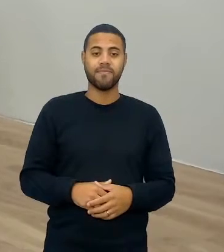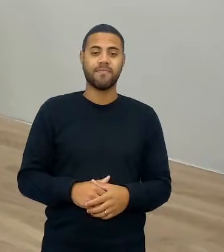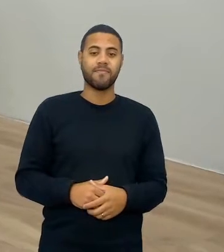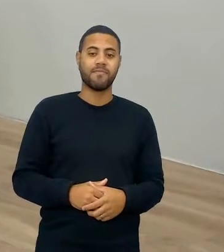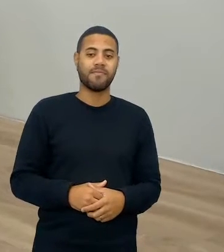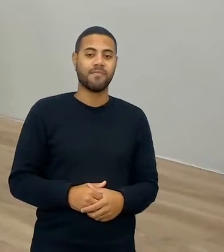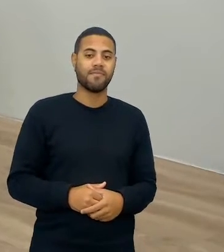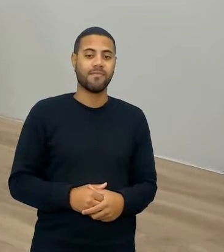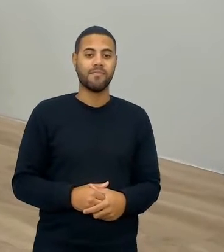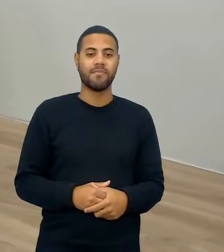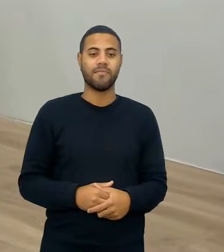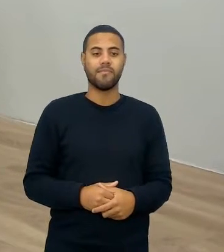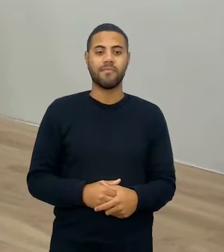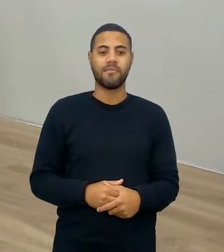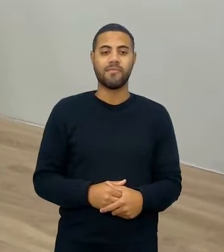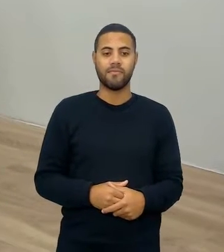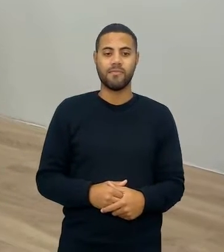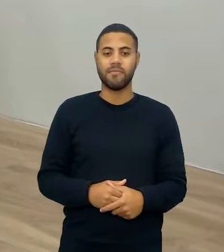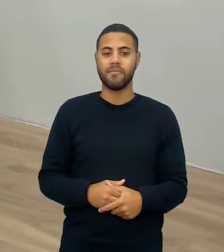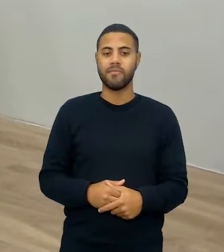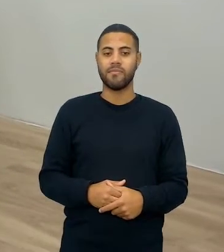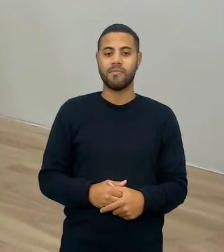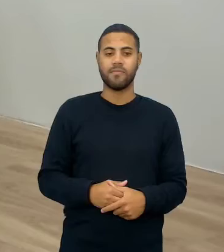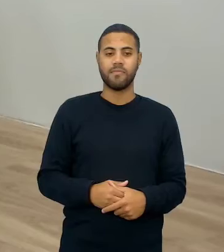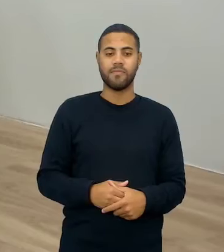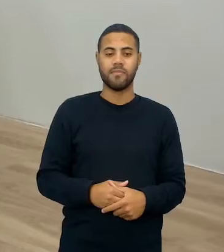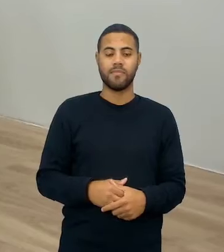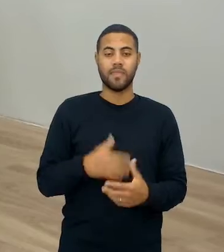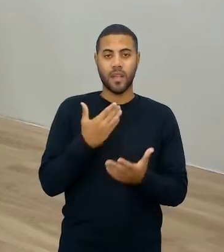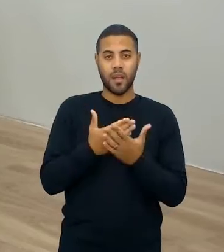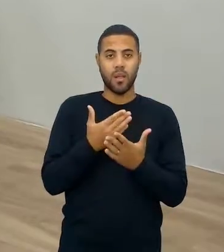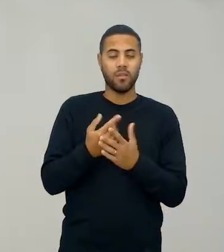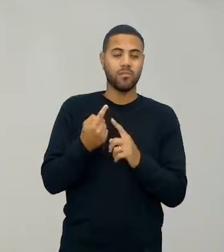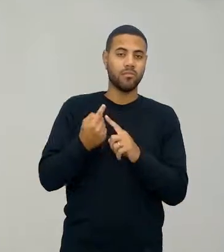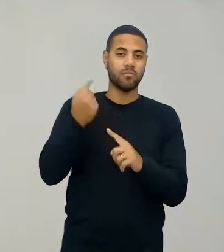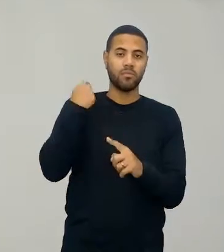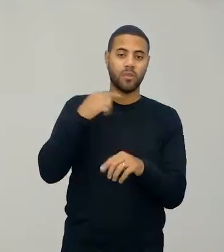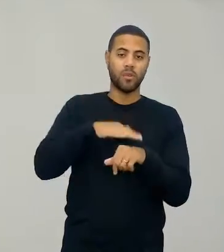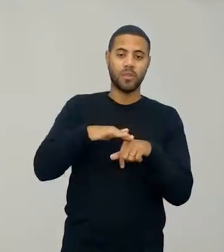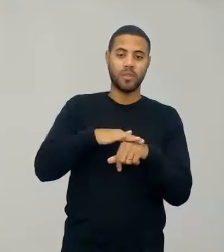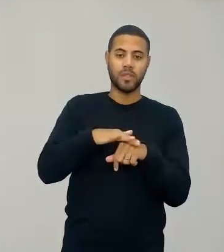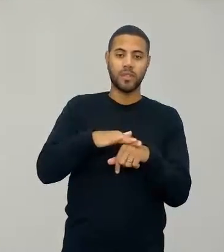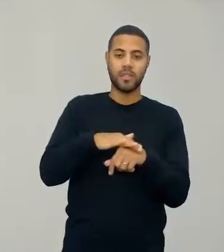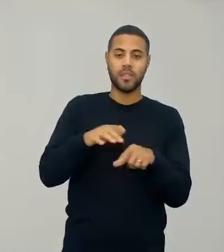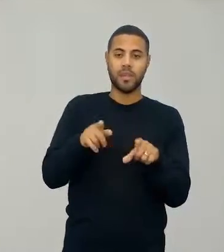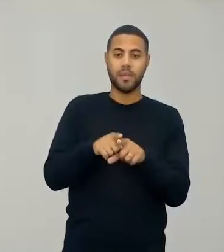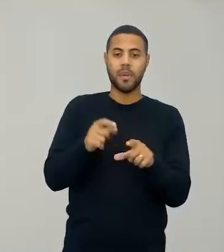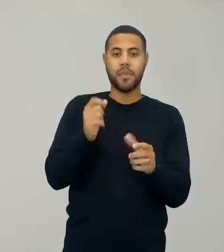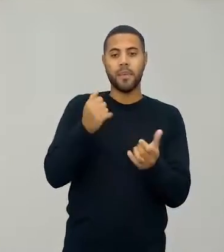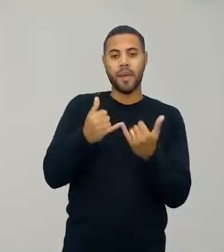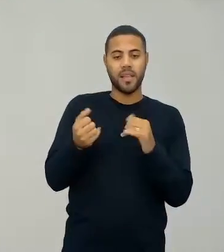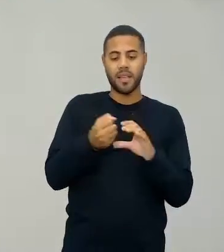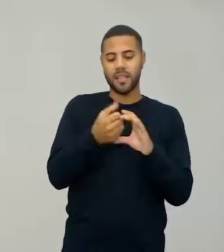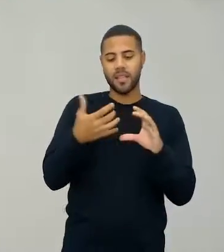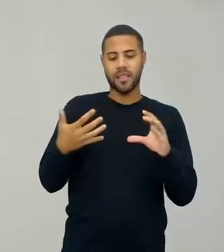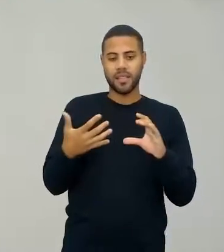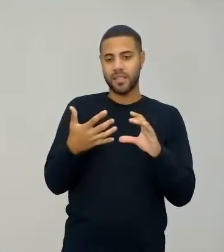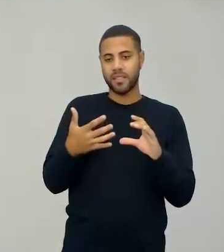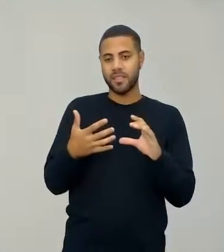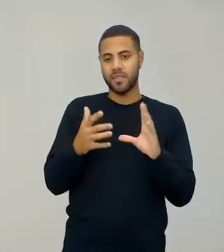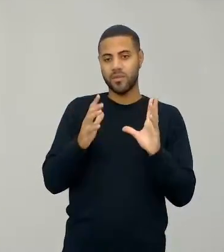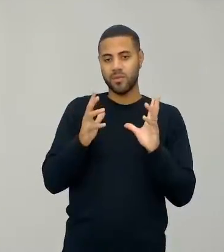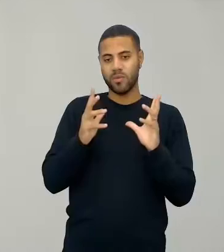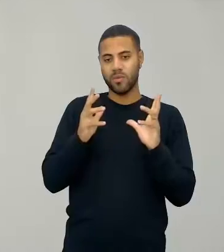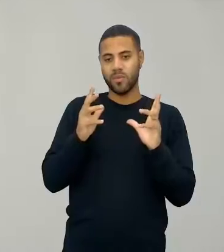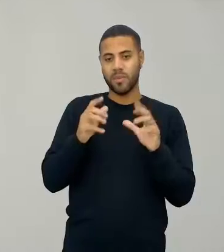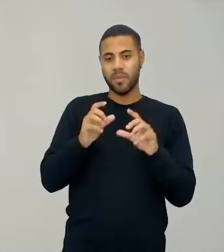temos em comum. Na aula anterior, eu estava conversando aqui com a professora Priscila, parece que é uma característica do pessoal